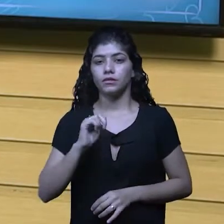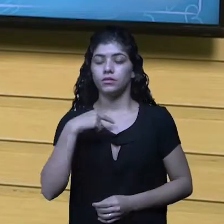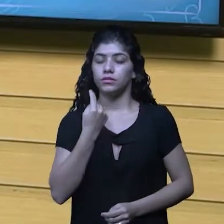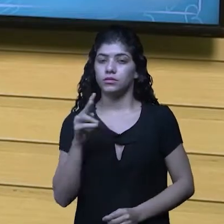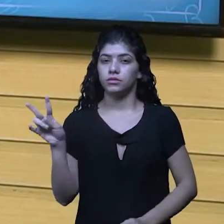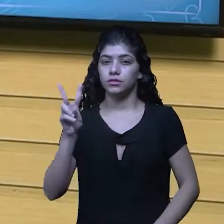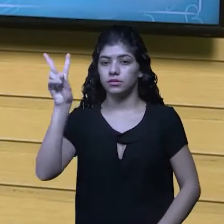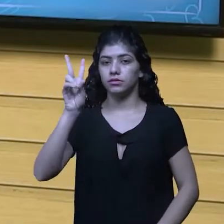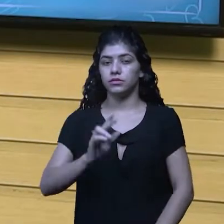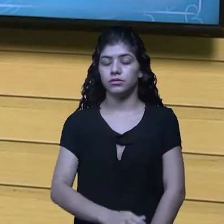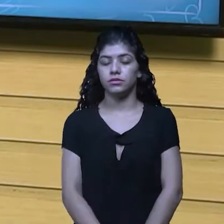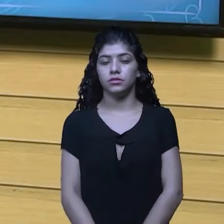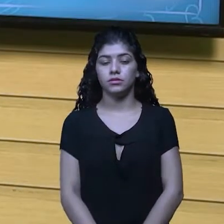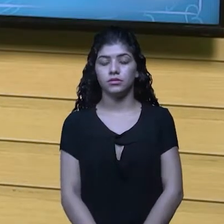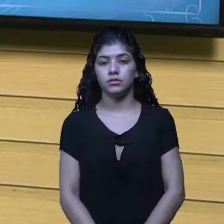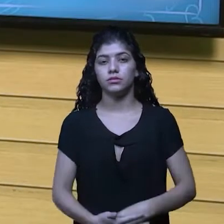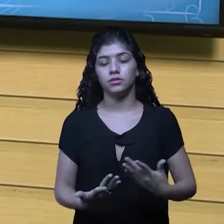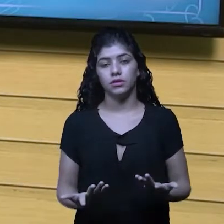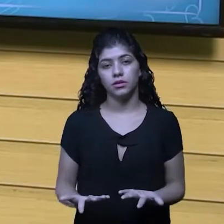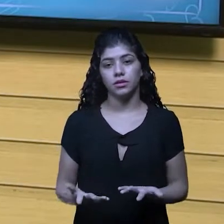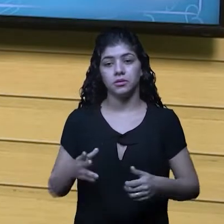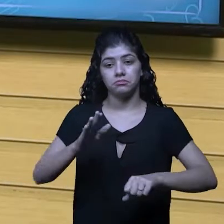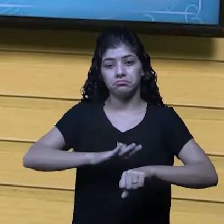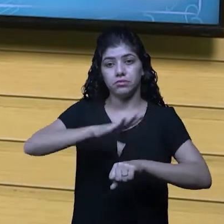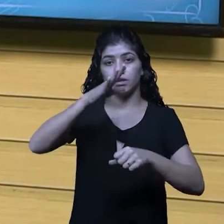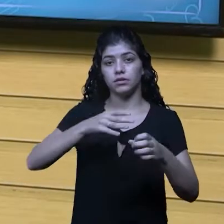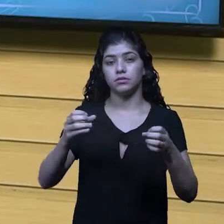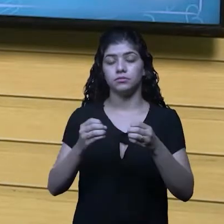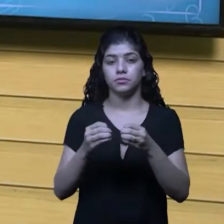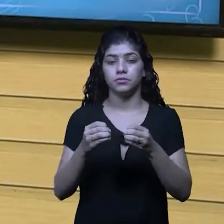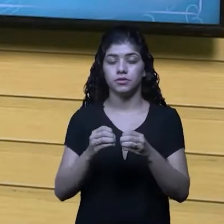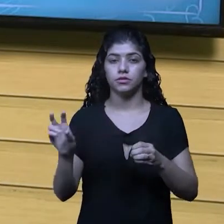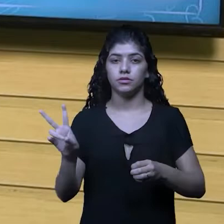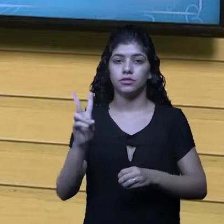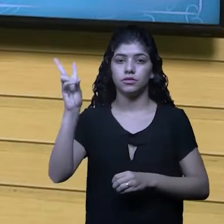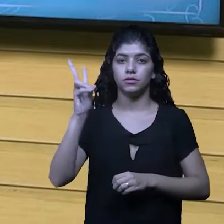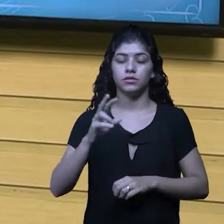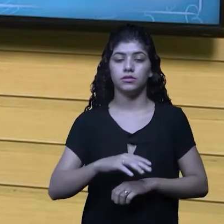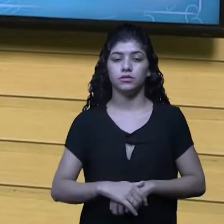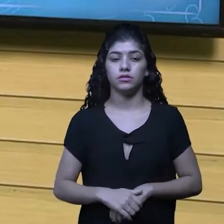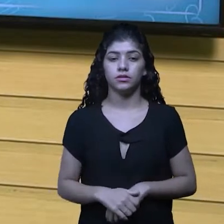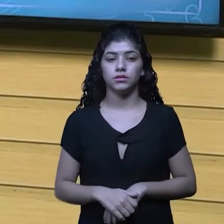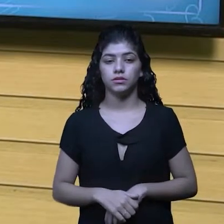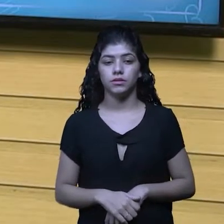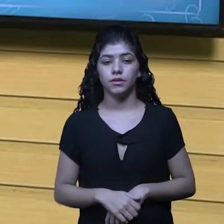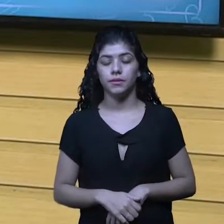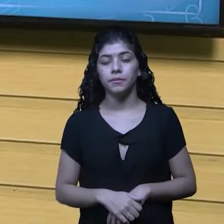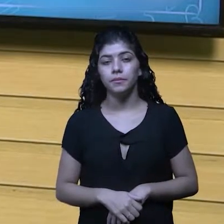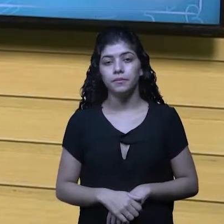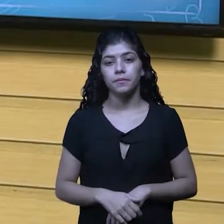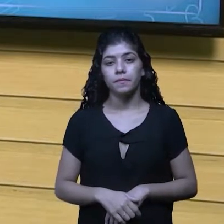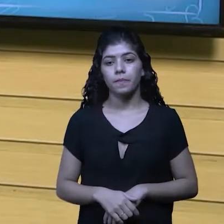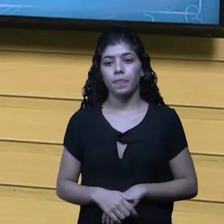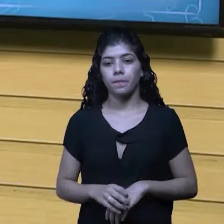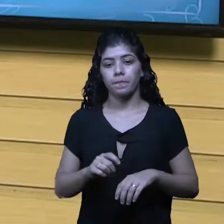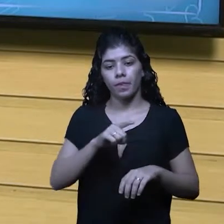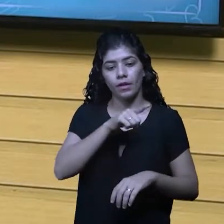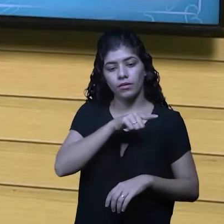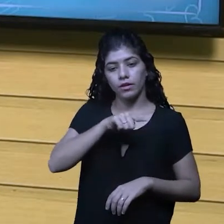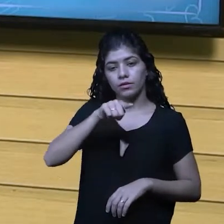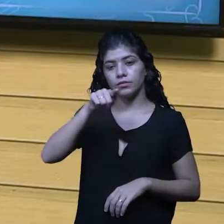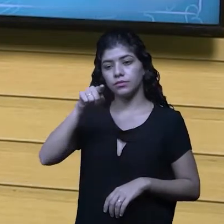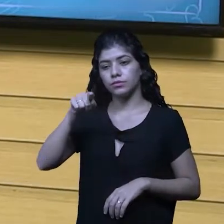dos nossos valores. Então, quanto mais próximos os valores, menos